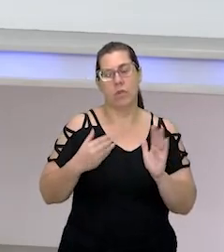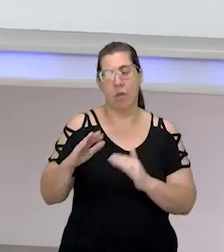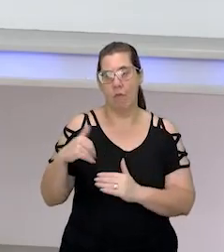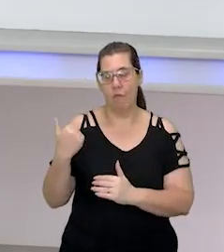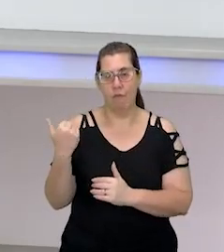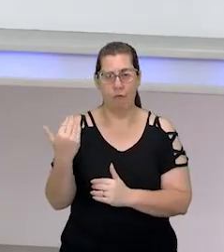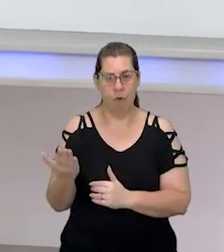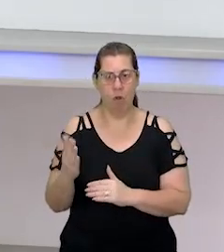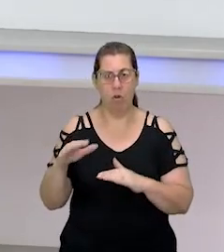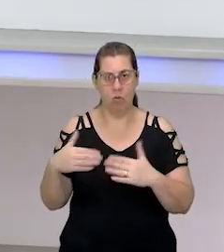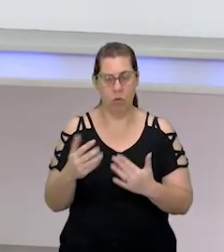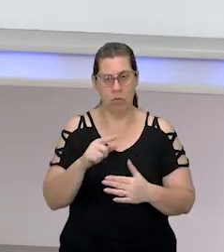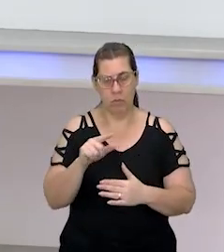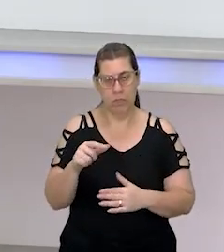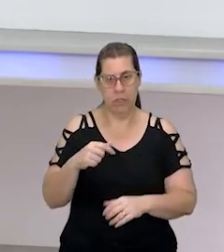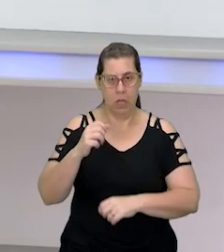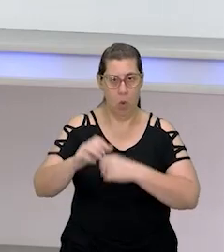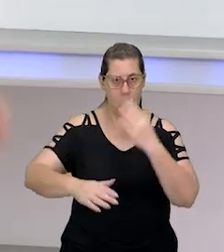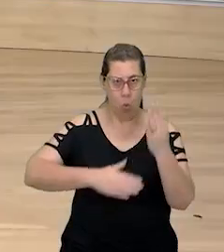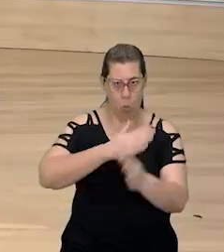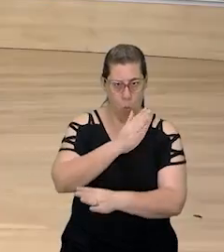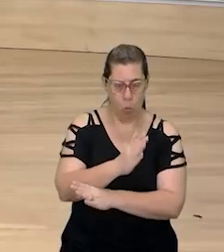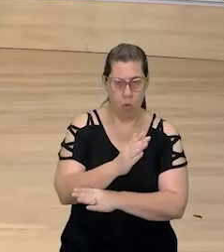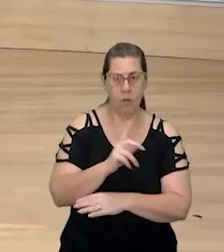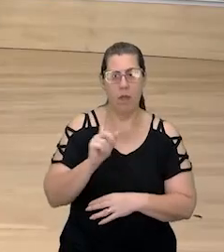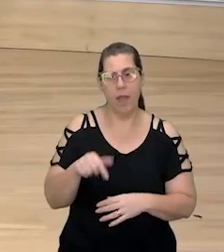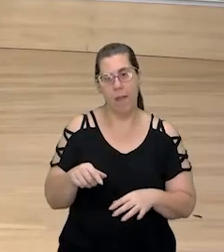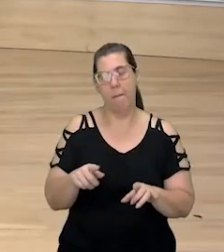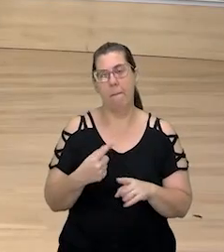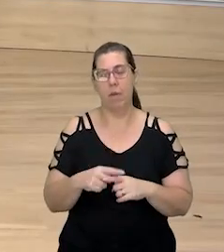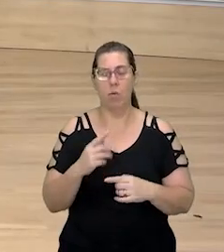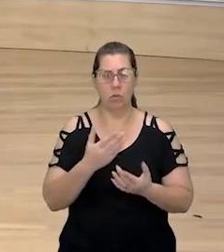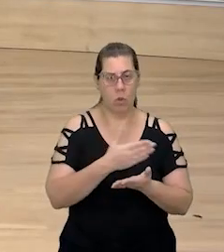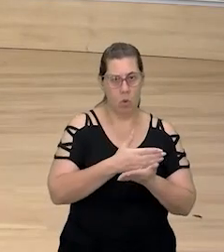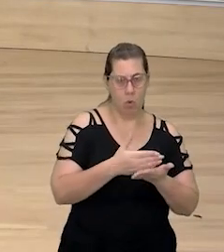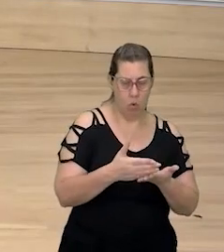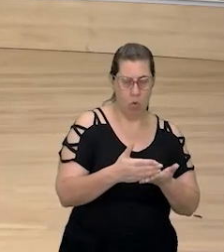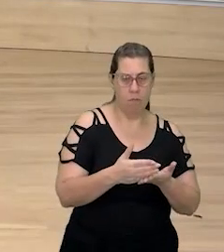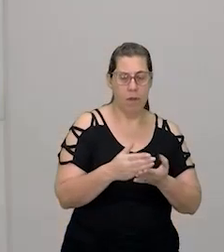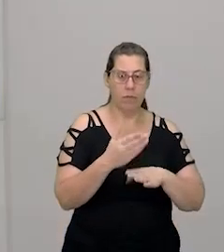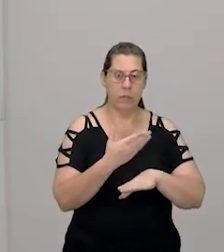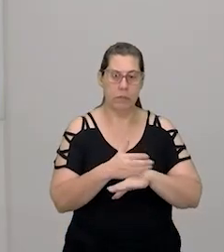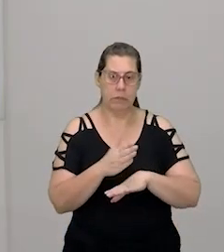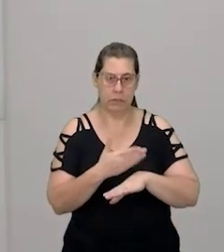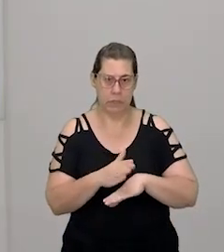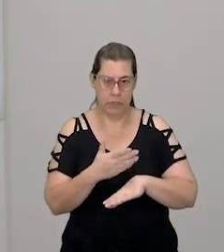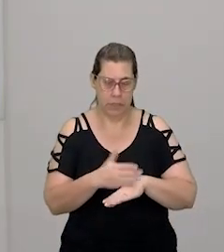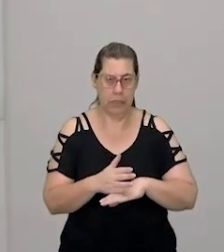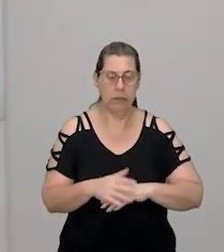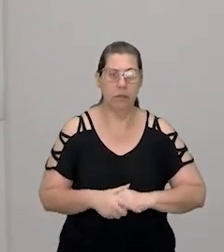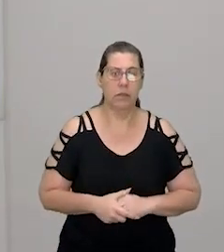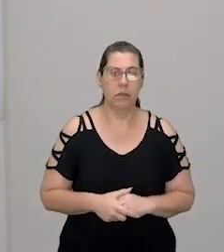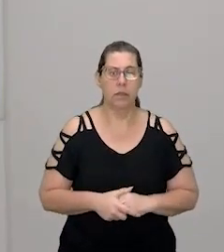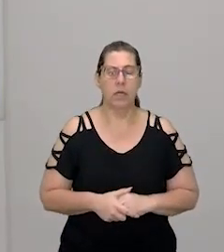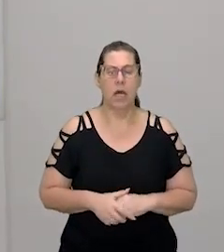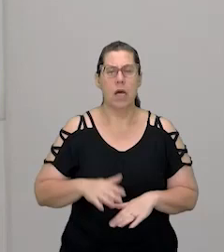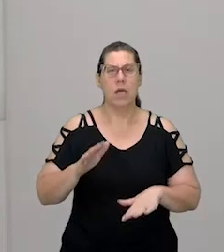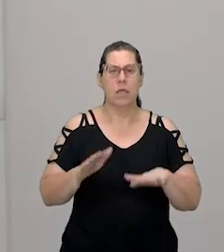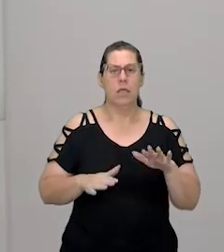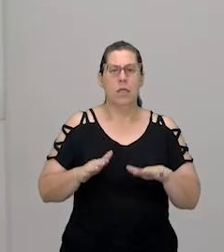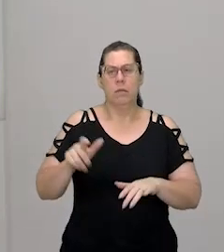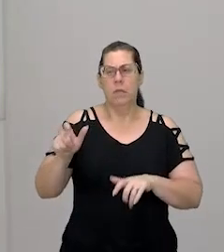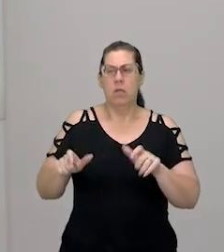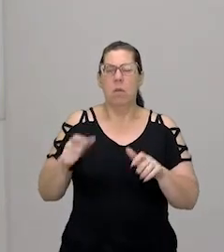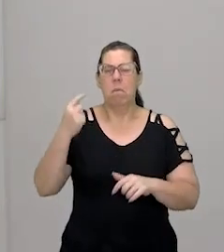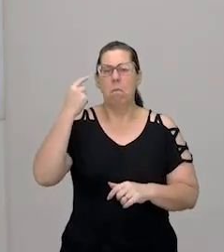de quando você está lutando, não é, Washington? Sim, porque assim, quando você começa a fazer uma luta, uma arte marcial, né, às vezes as